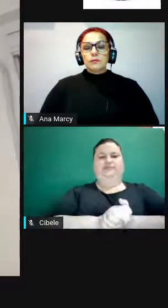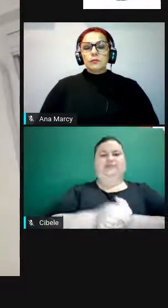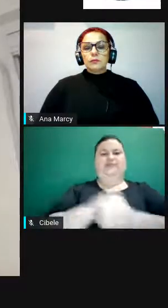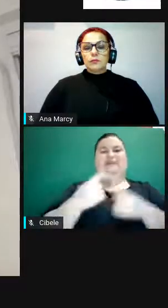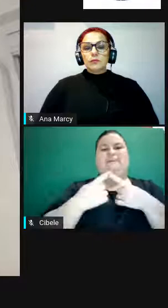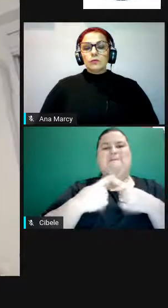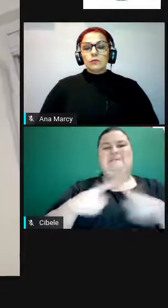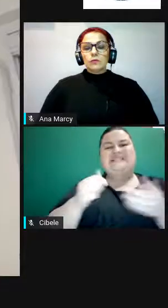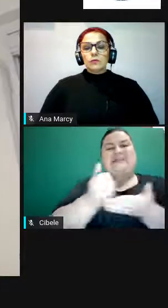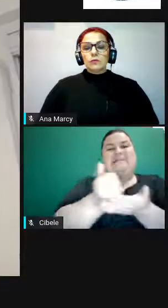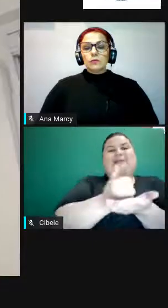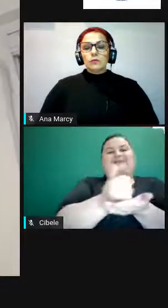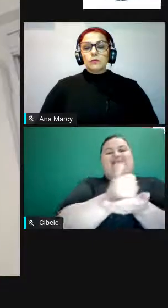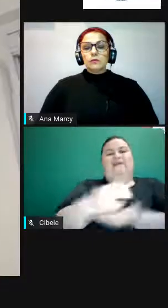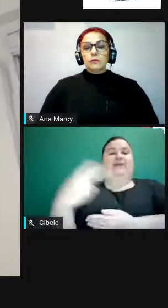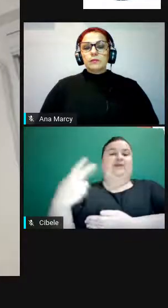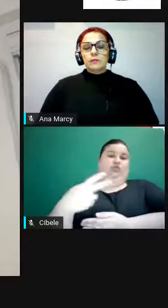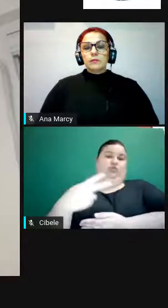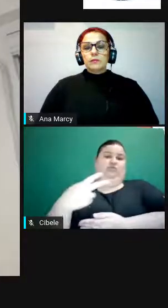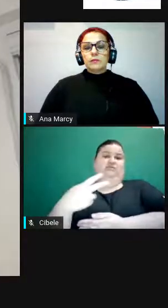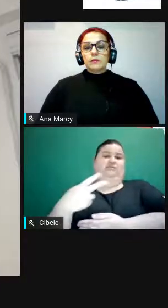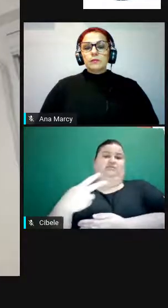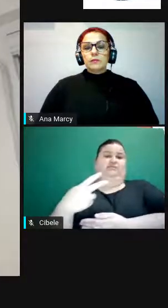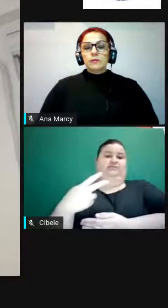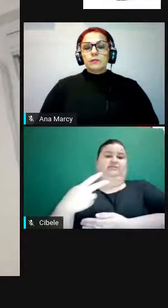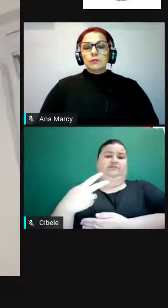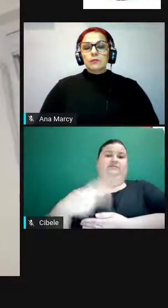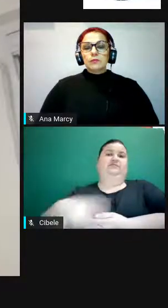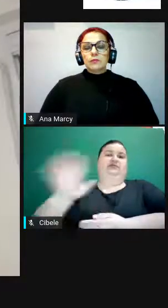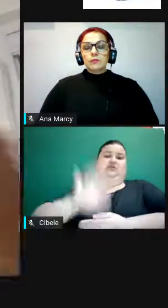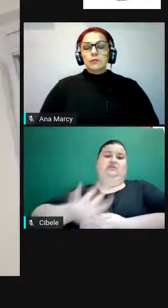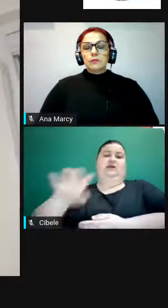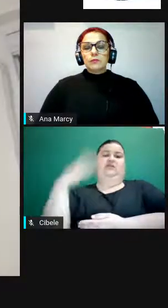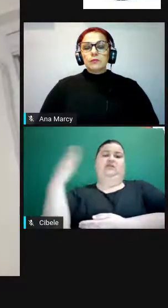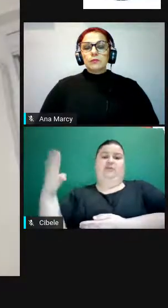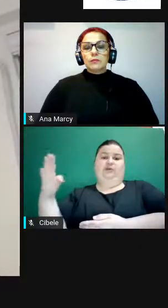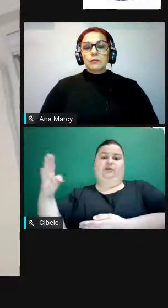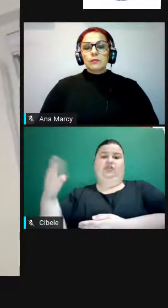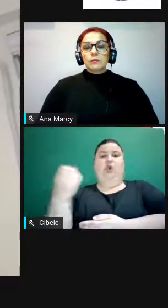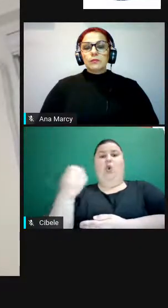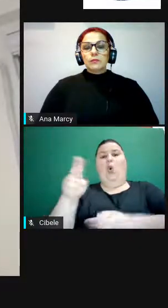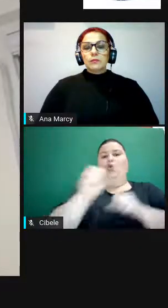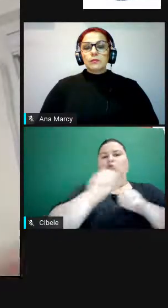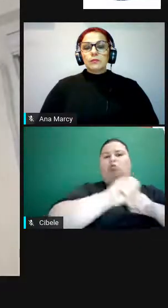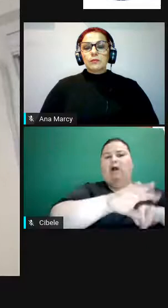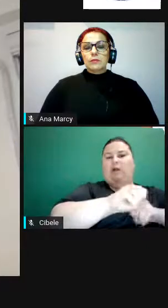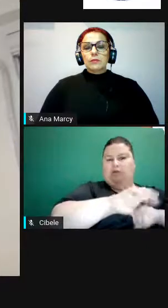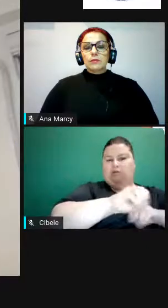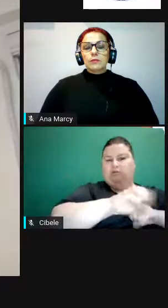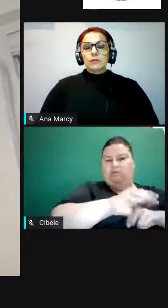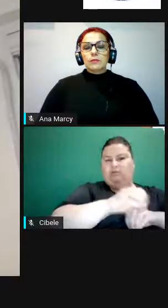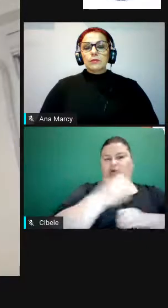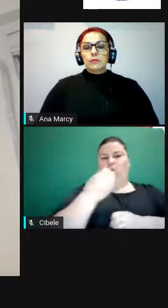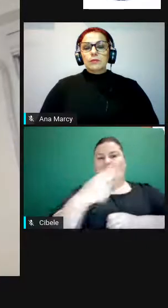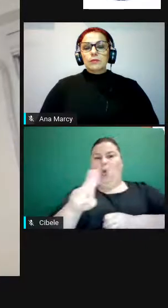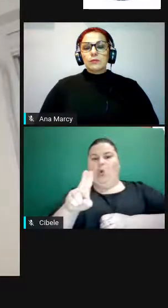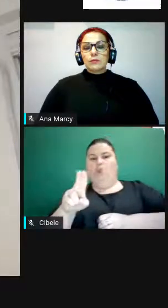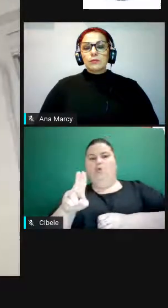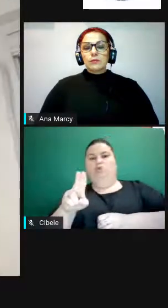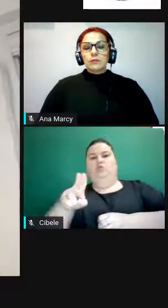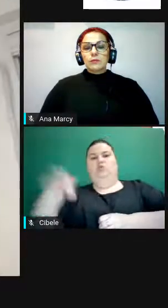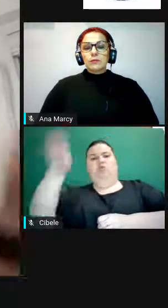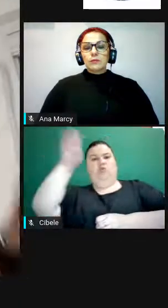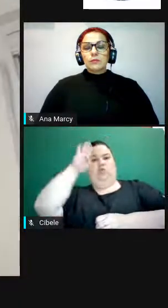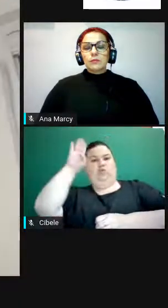são basicamente duas que a maioria decisão as áreas que a maioria dos Belgas vão se a gente vai dar aula lecionar ou a gente vai para